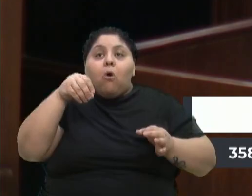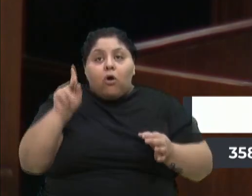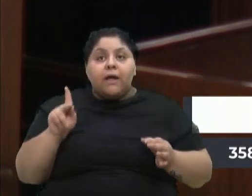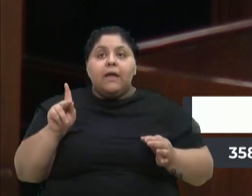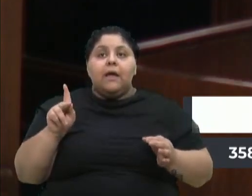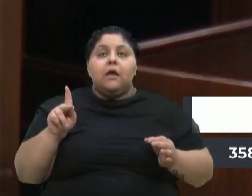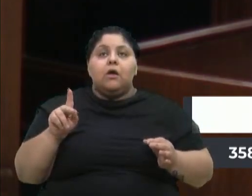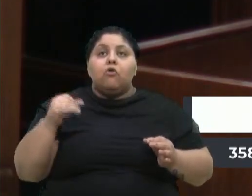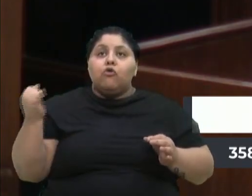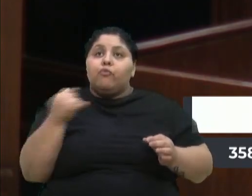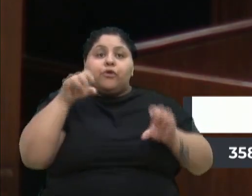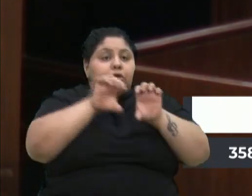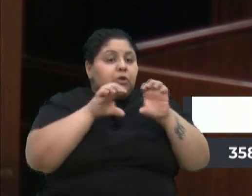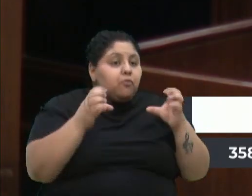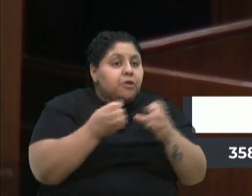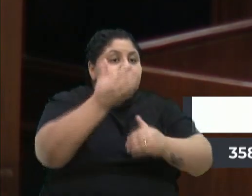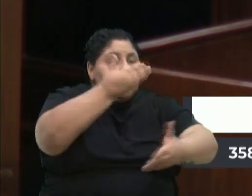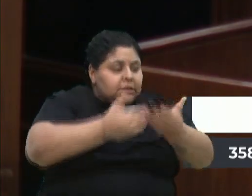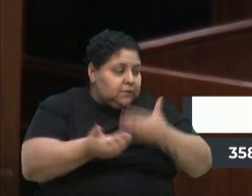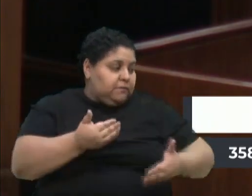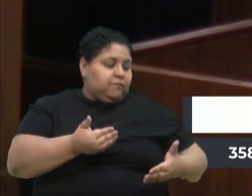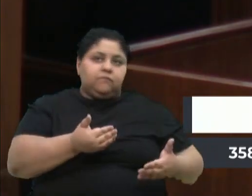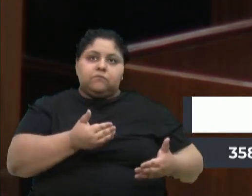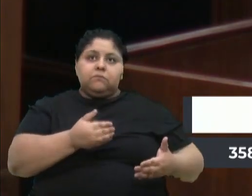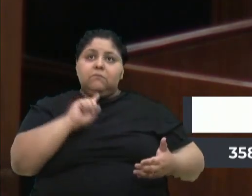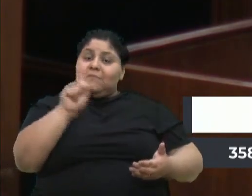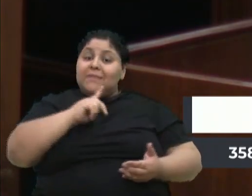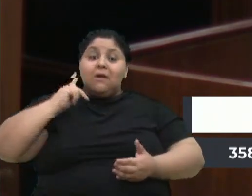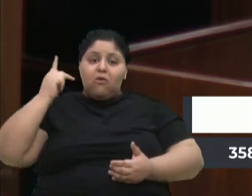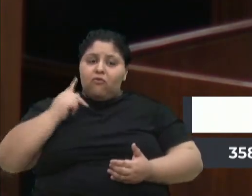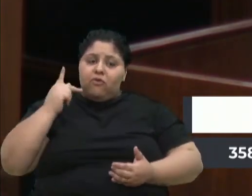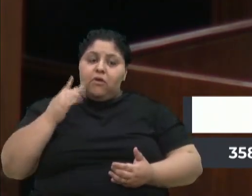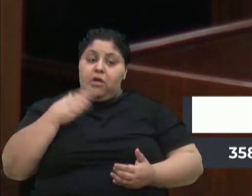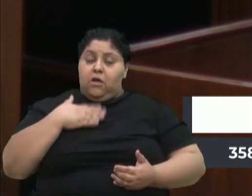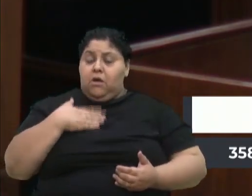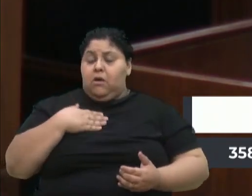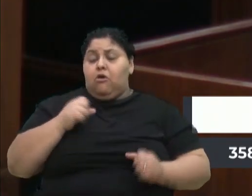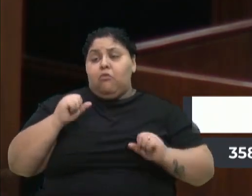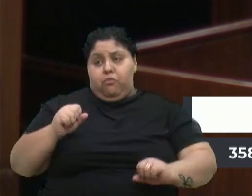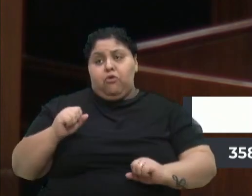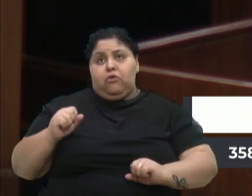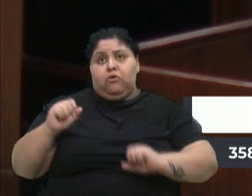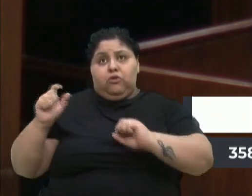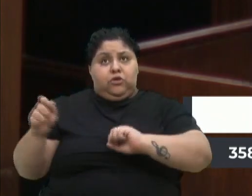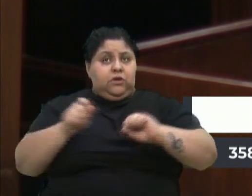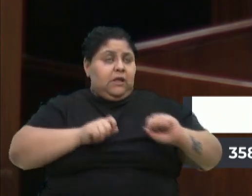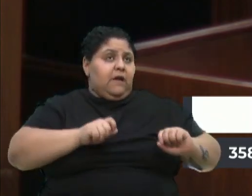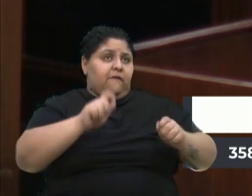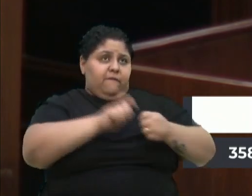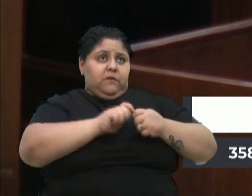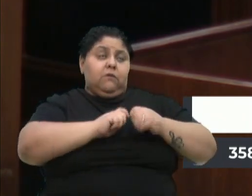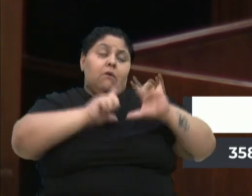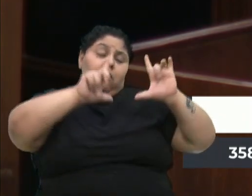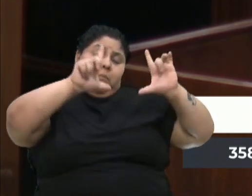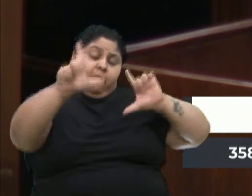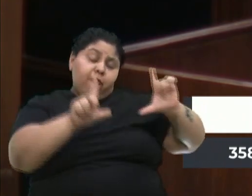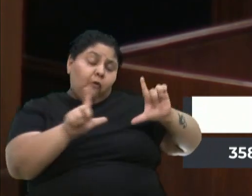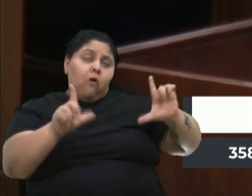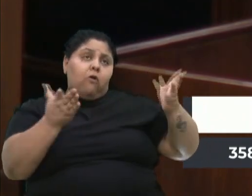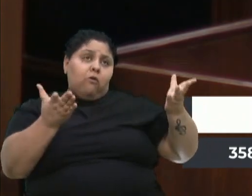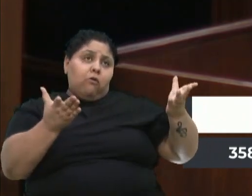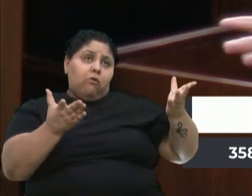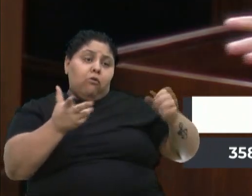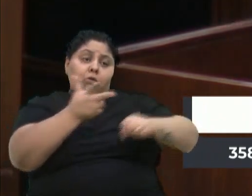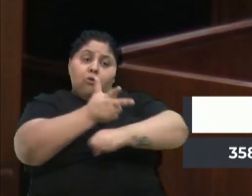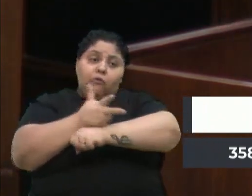a comunidade ser atendida. Não é o vereador. Eu, se às vezes, posso lá fazer uma foto, fazer um